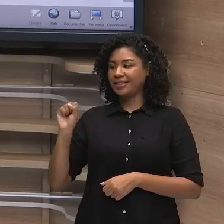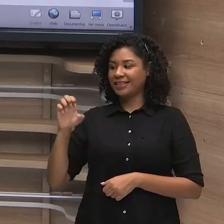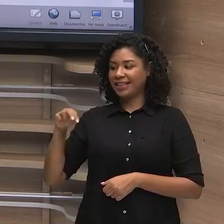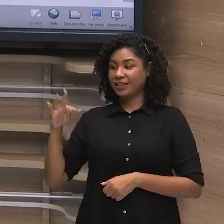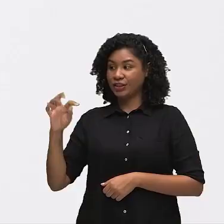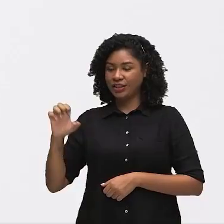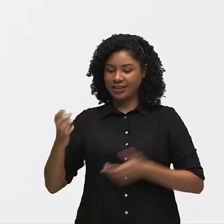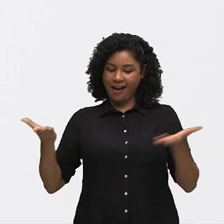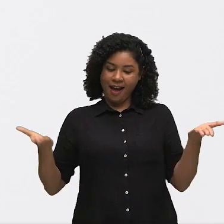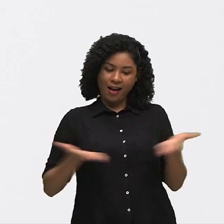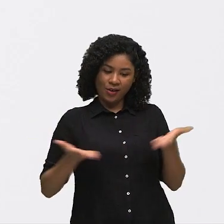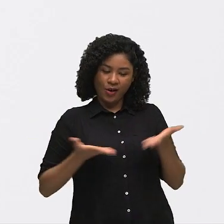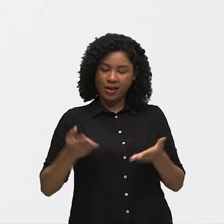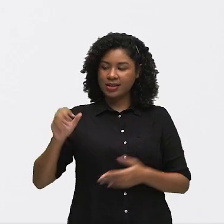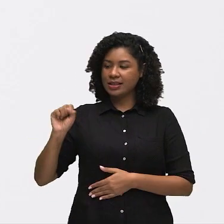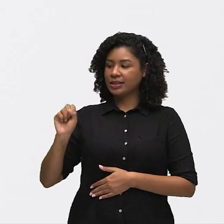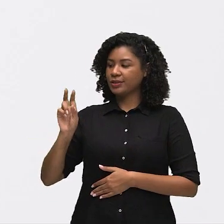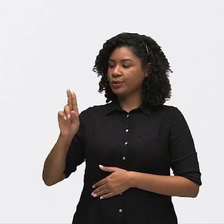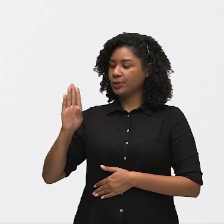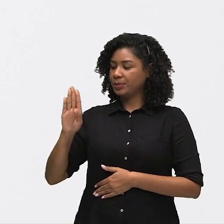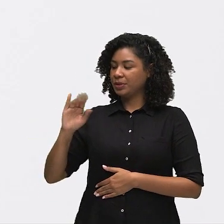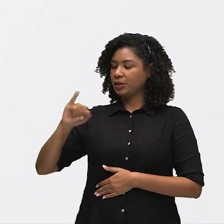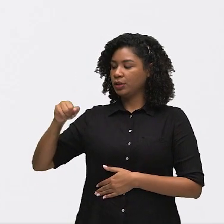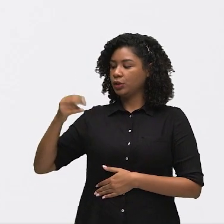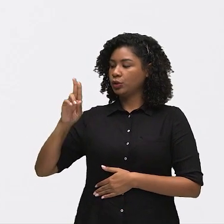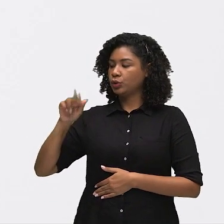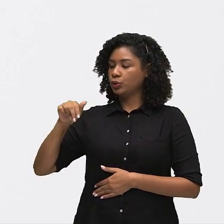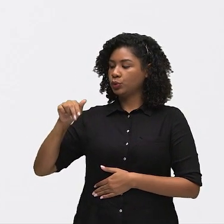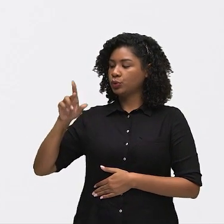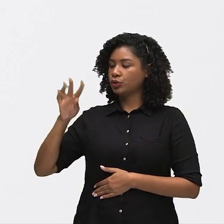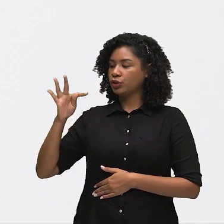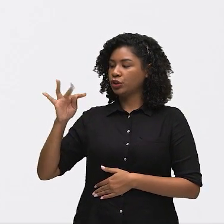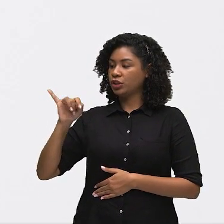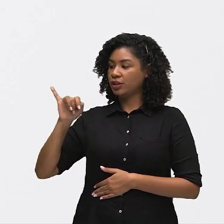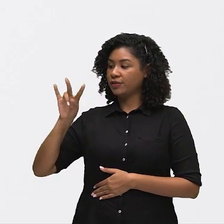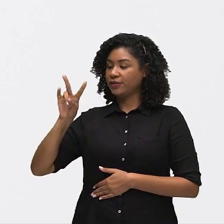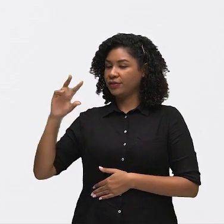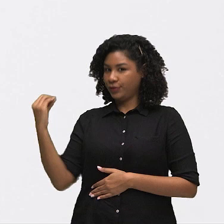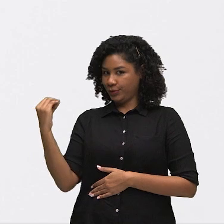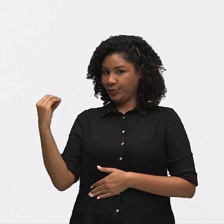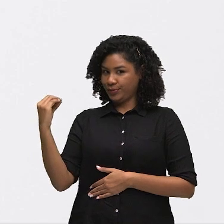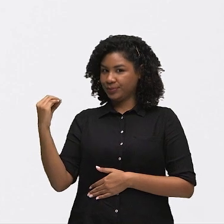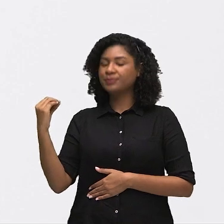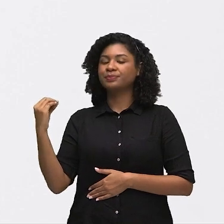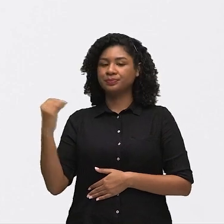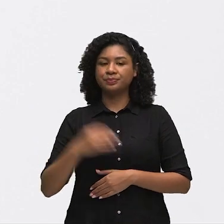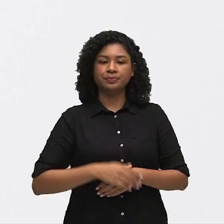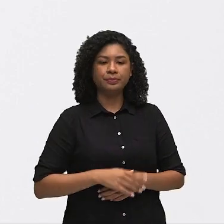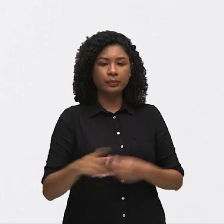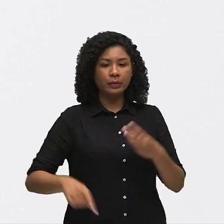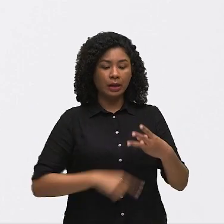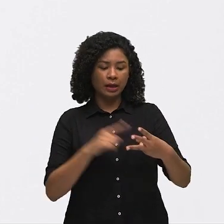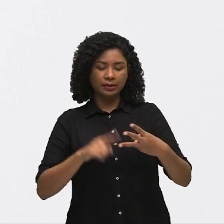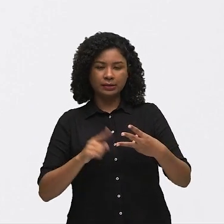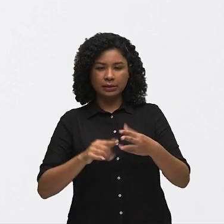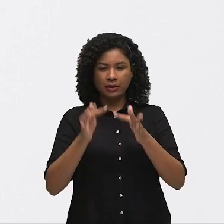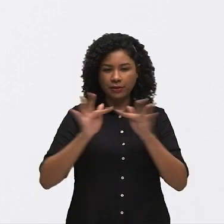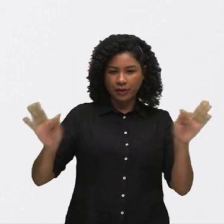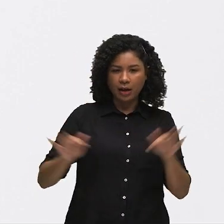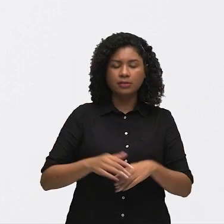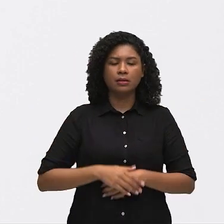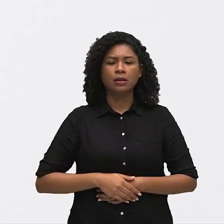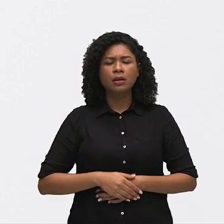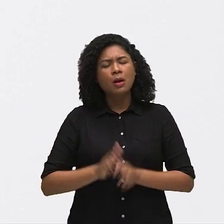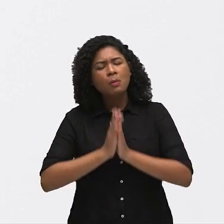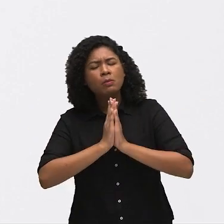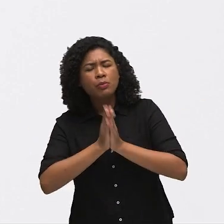para finalizar, a gente tem valide este documento, por favor, Gabi. Então, a gente tem aqui um pedido. A gente sabe que é pedido por causa do por favor que está